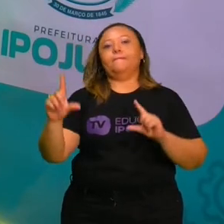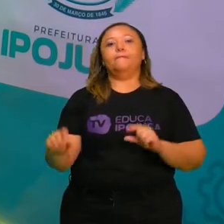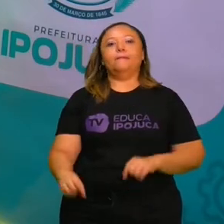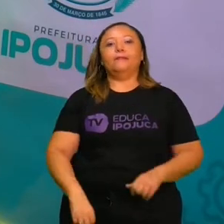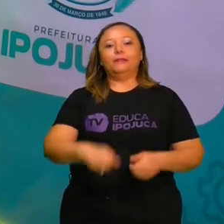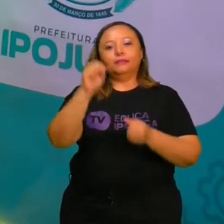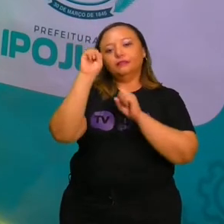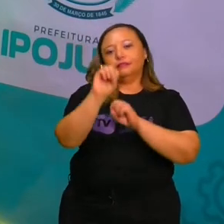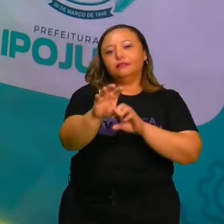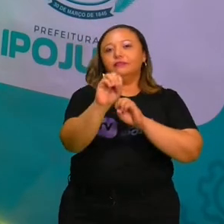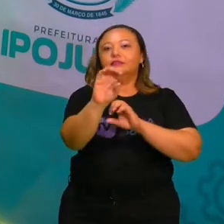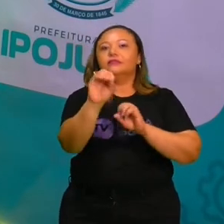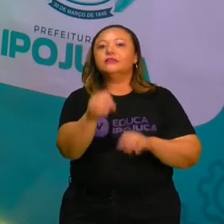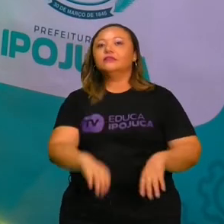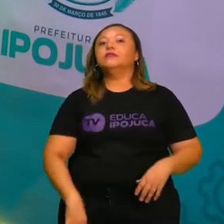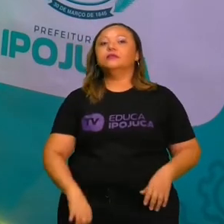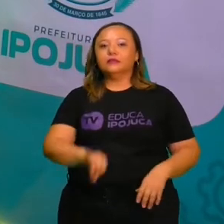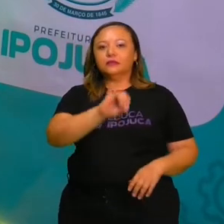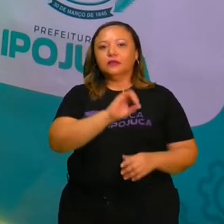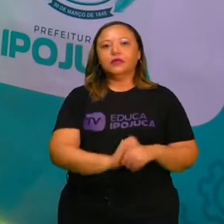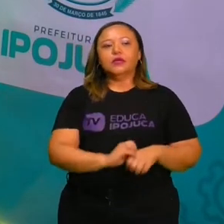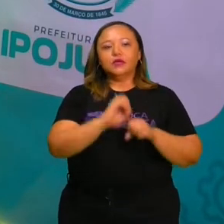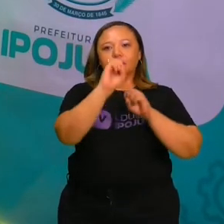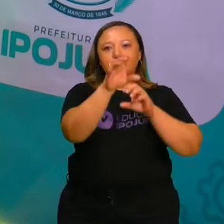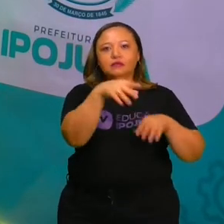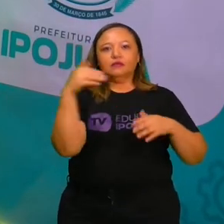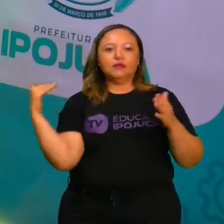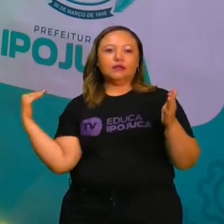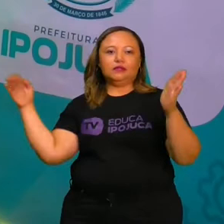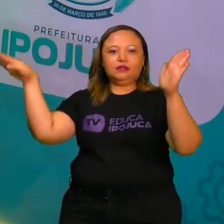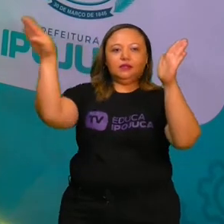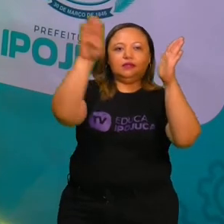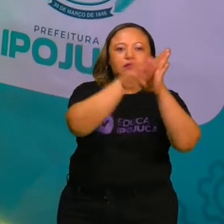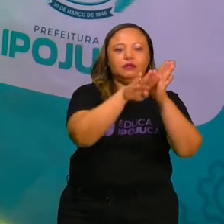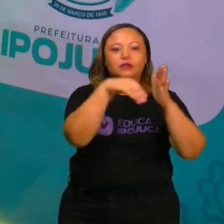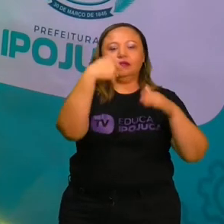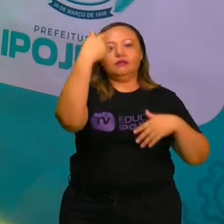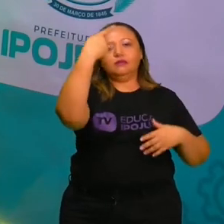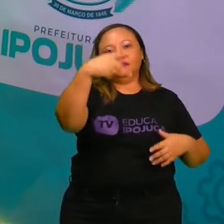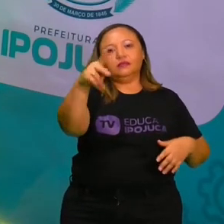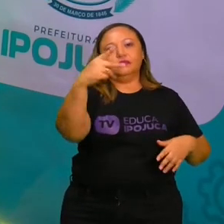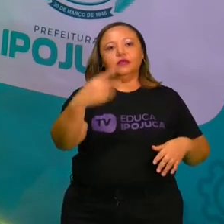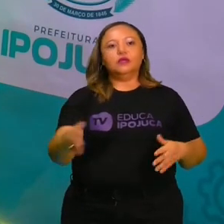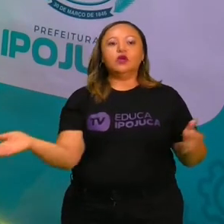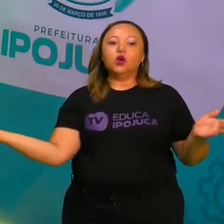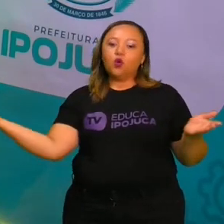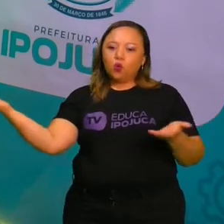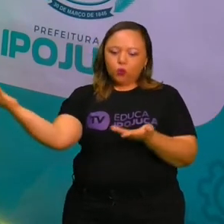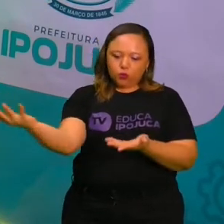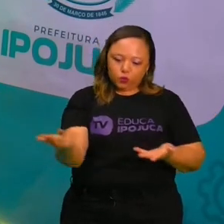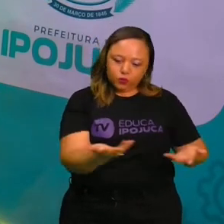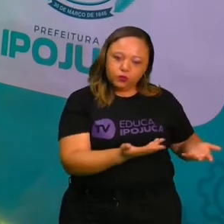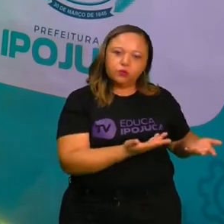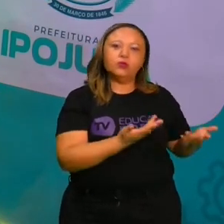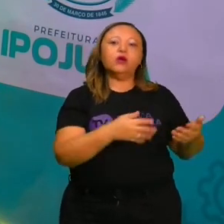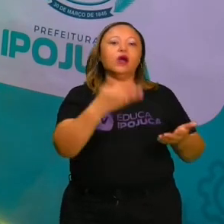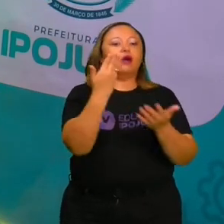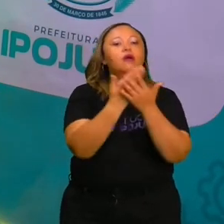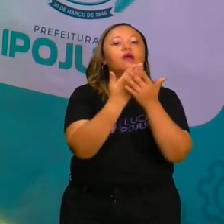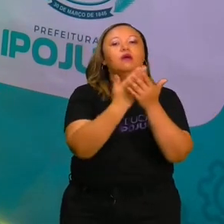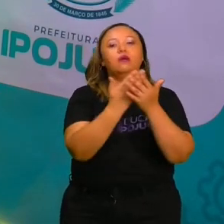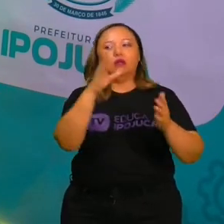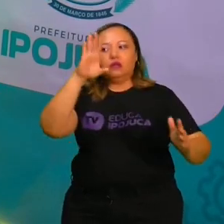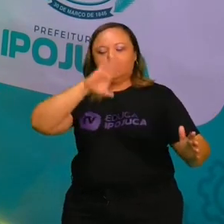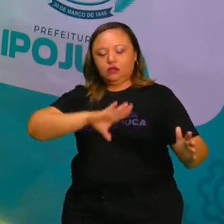TV Ipojuca, que vai sempre até você. E hoje eu convido vocês, sintam-se convidadas para a nossa aula de